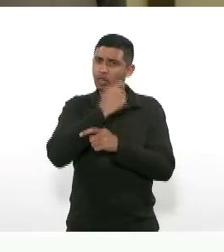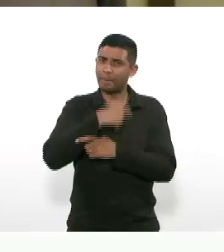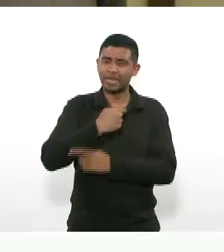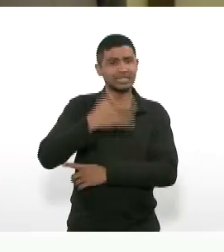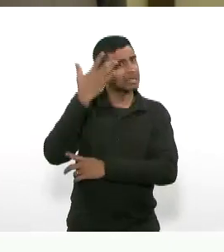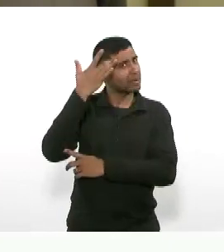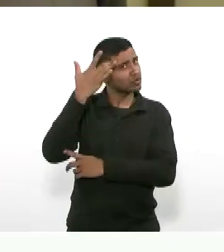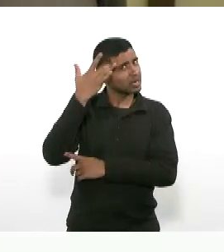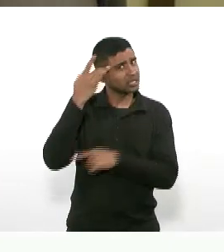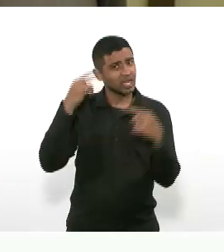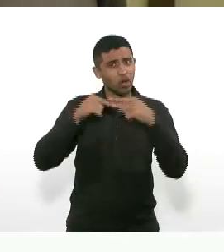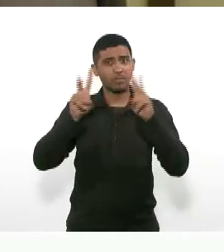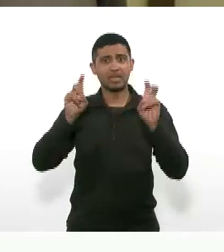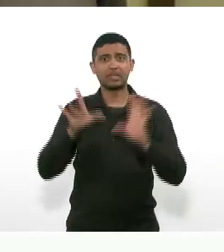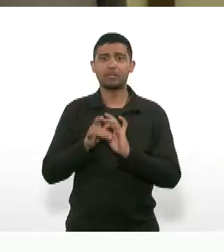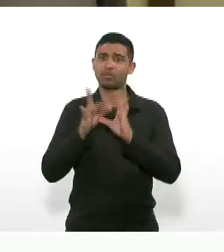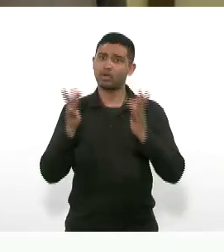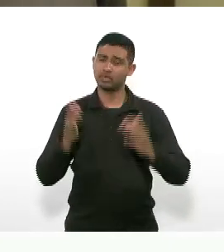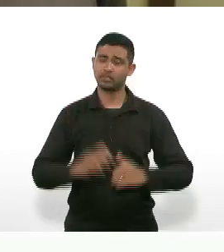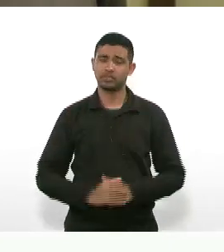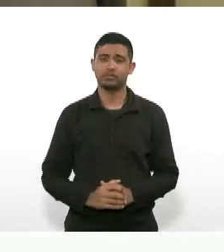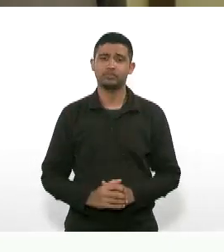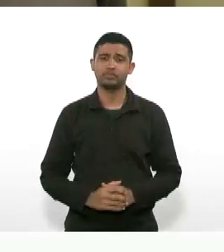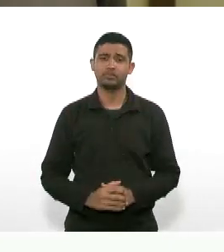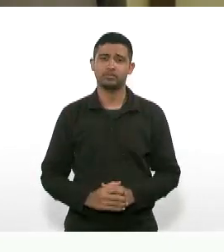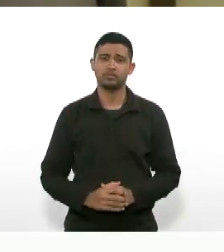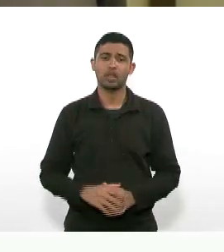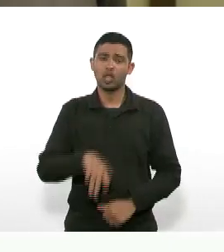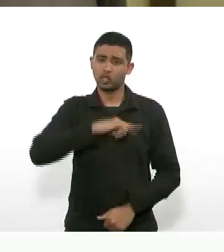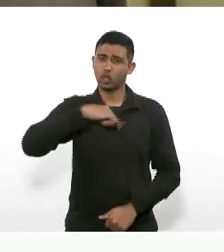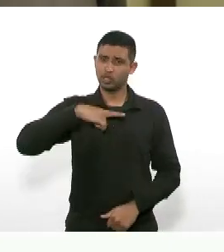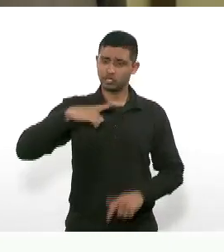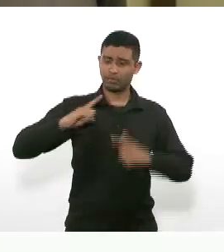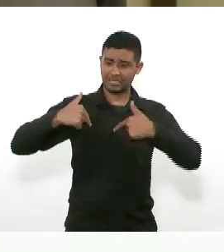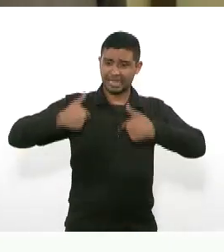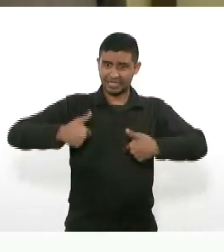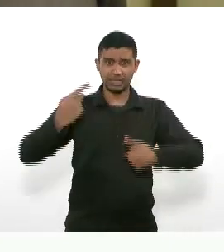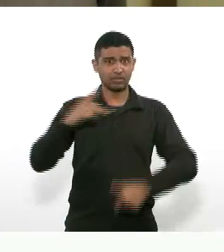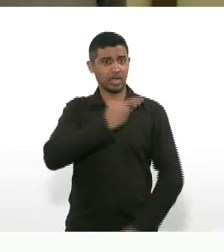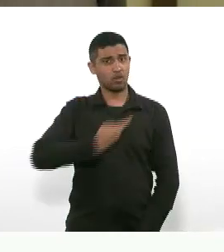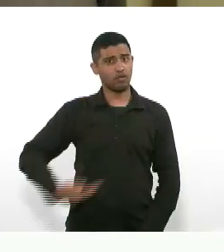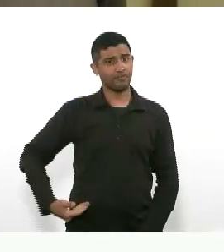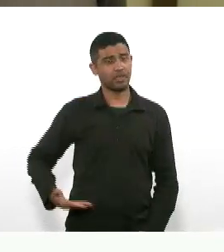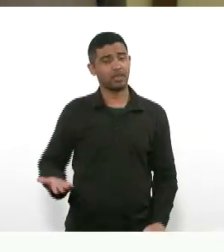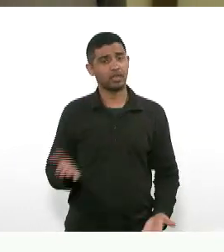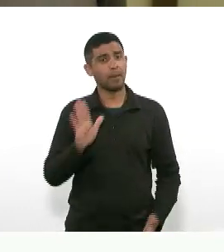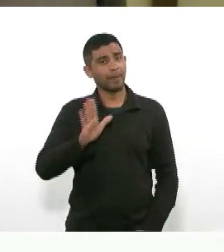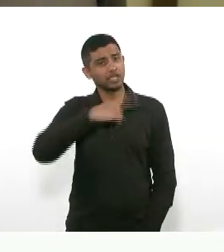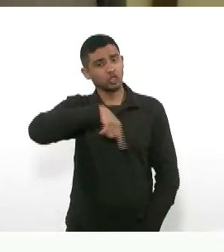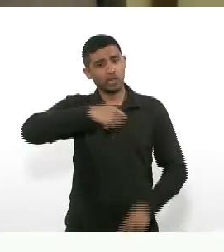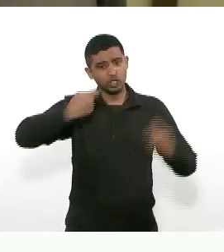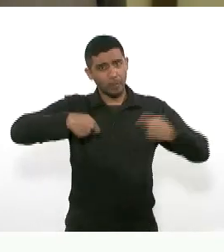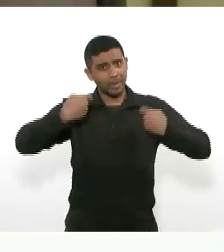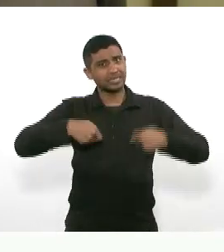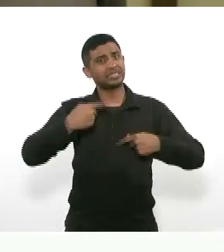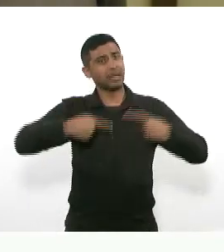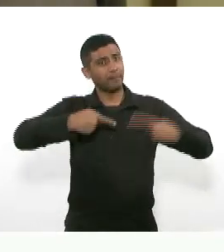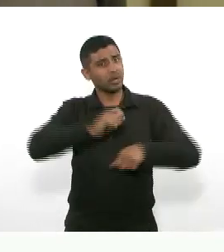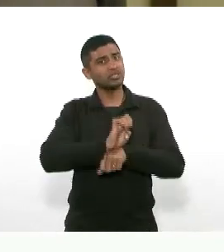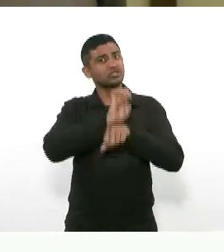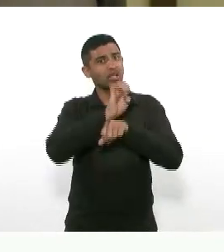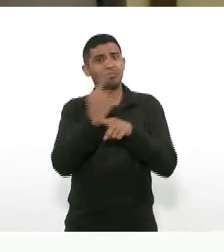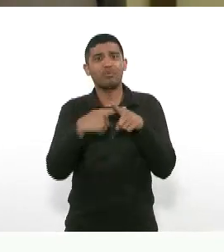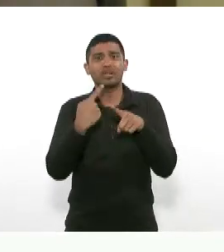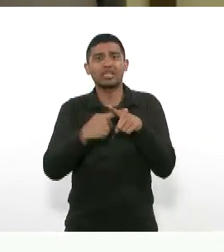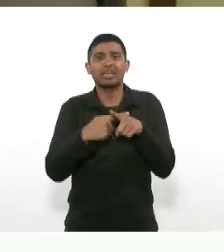como democracia. Nós temos ações de governo, mas a gente precisa ter políticas de Estado, porque senão